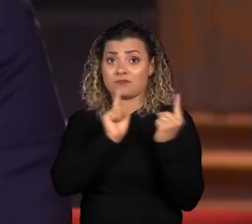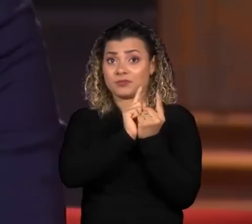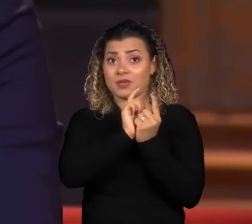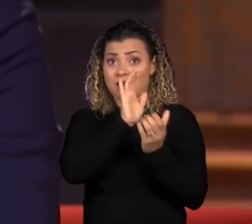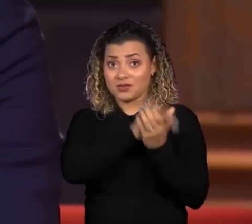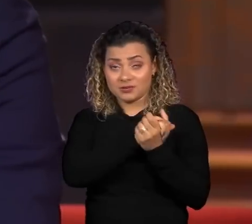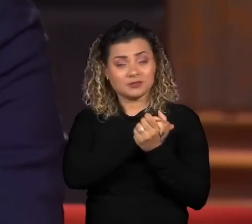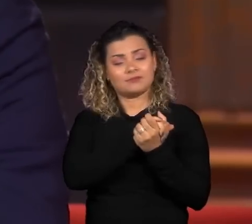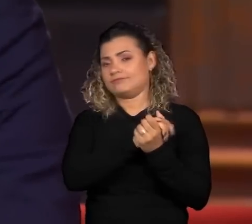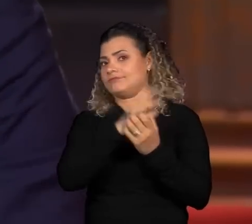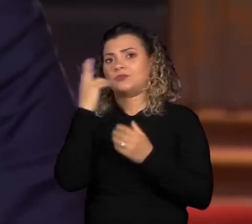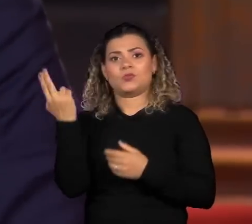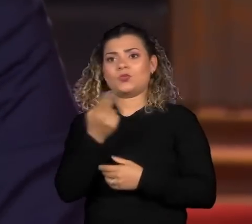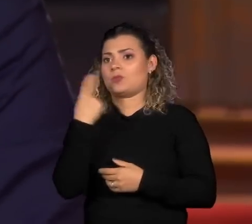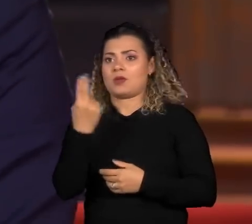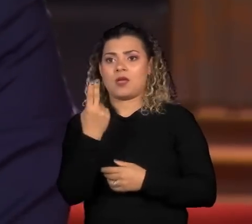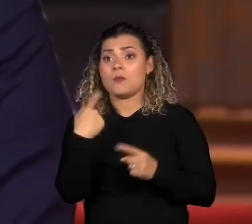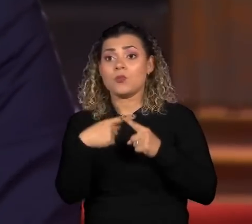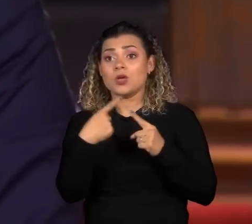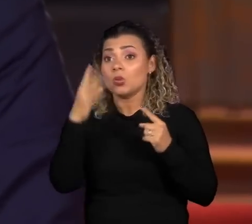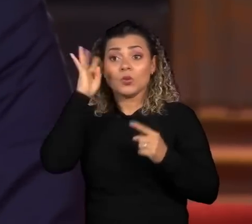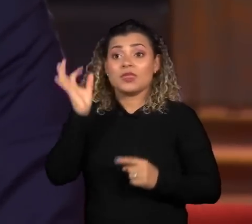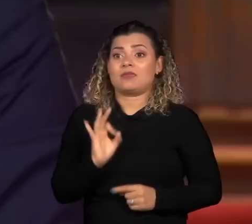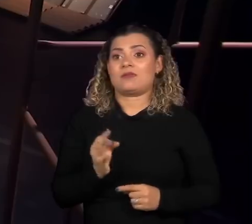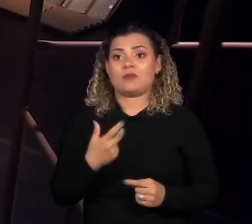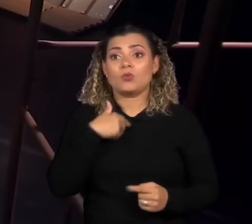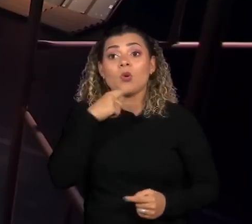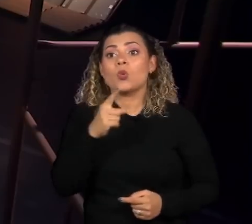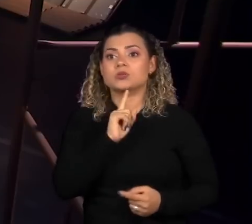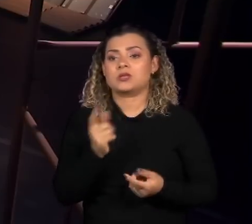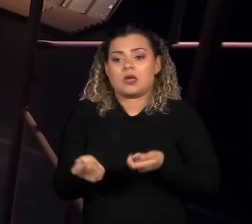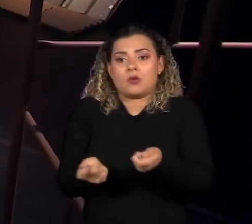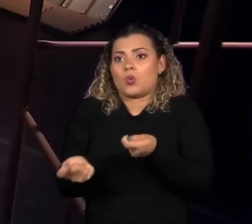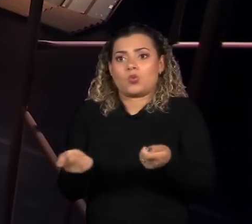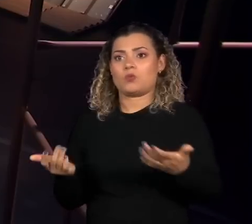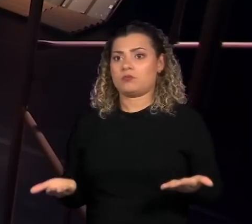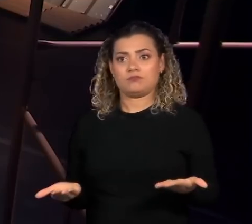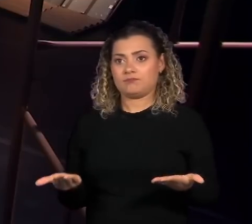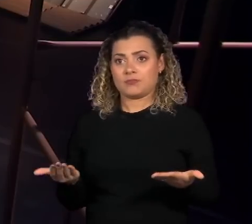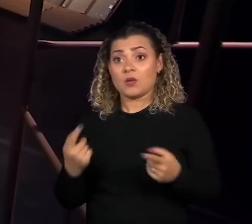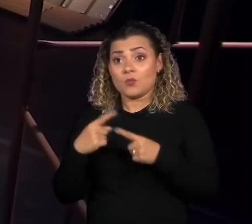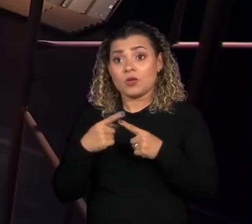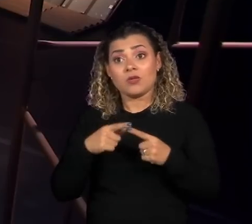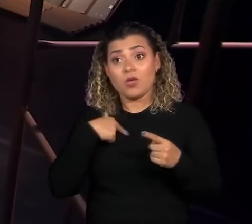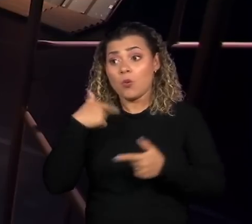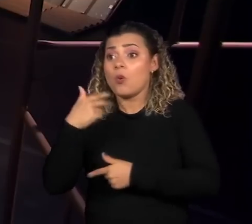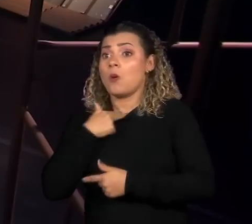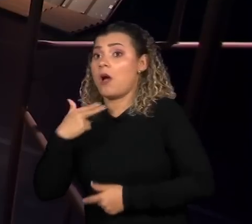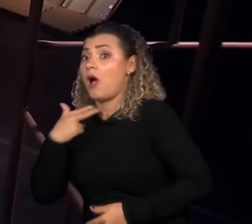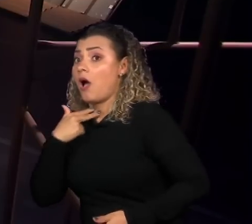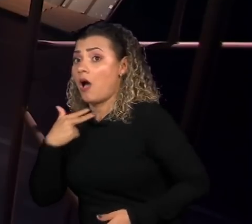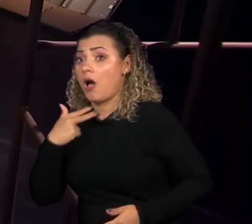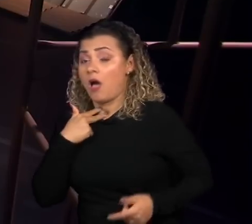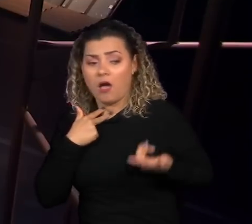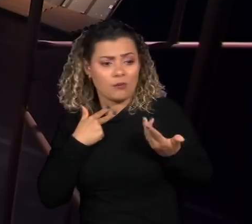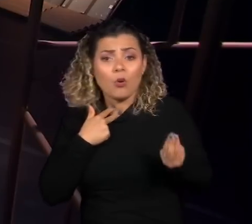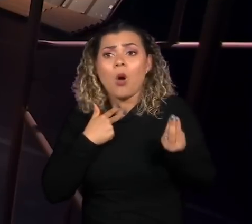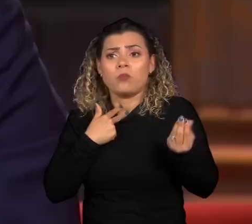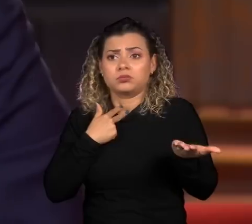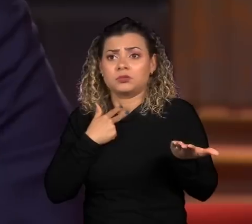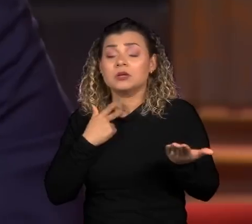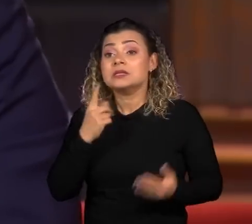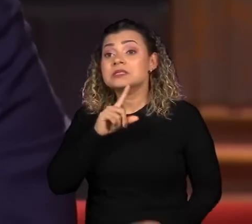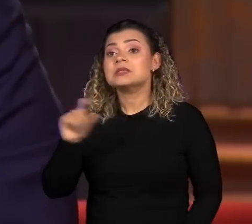compreender. Isso não quer dizer, Marcelo Taz, que num futuro próximo de uns 100, 200